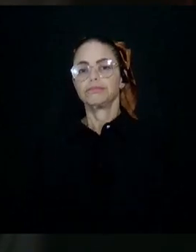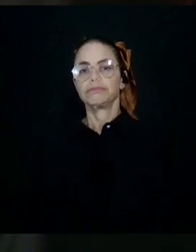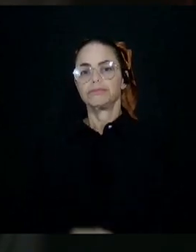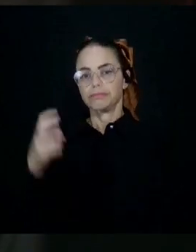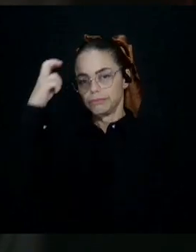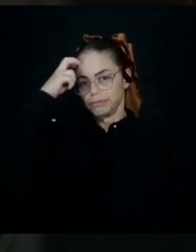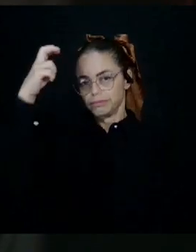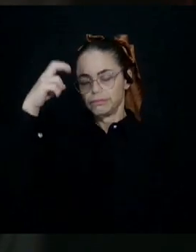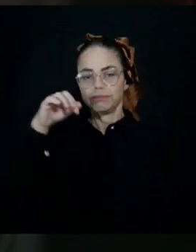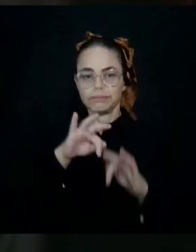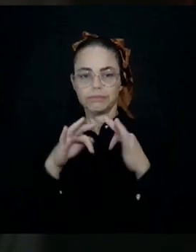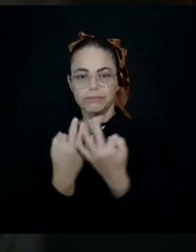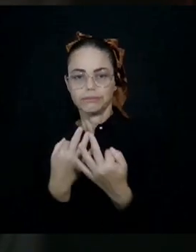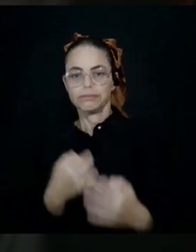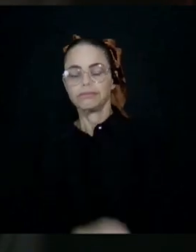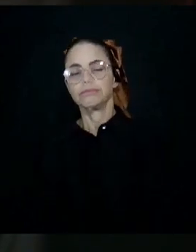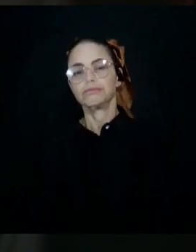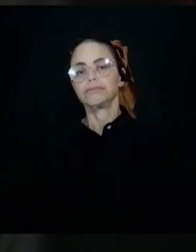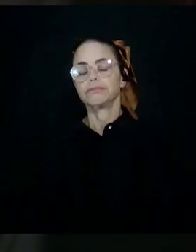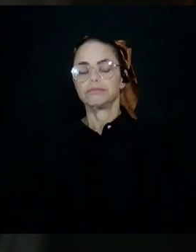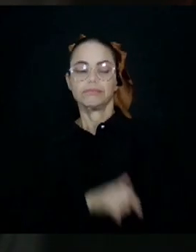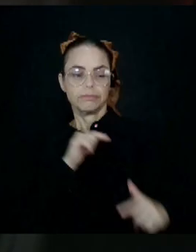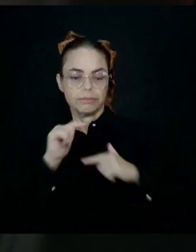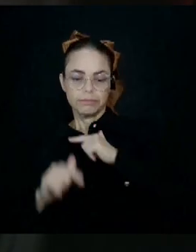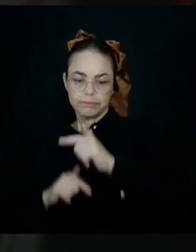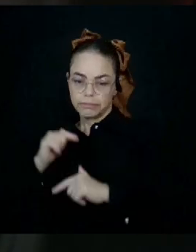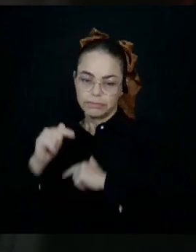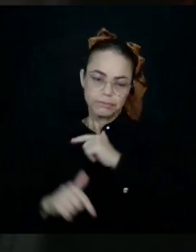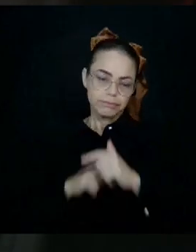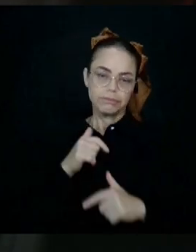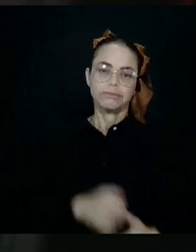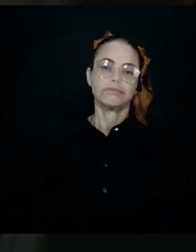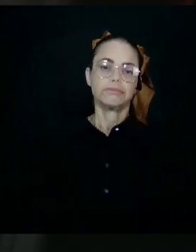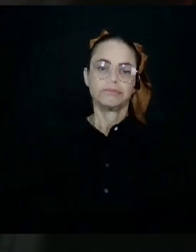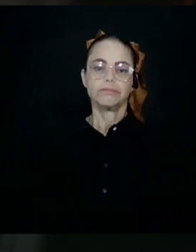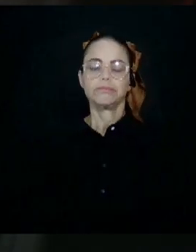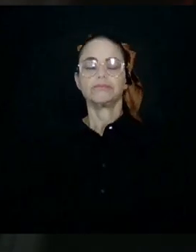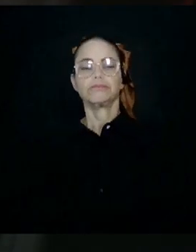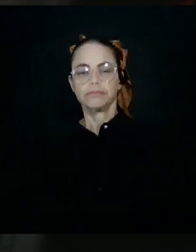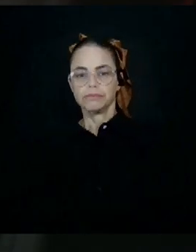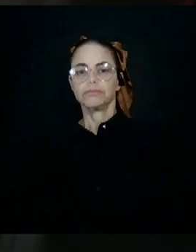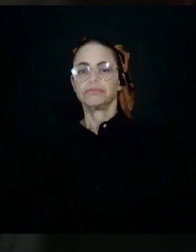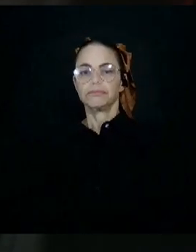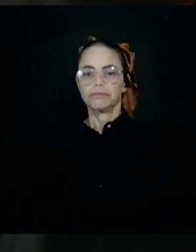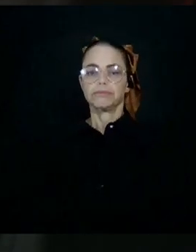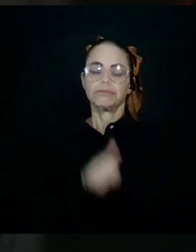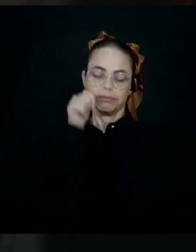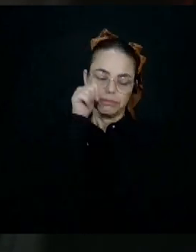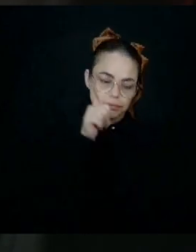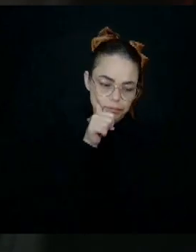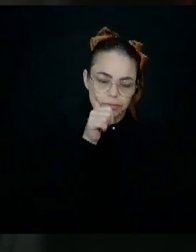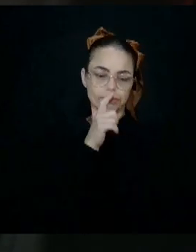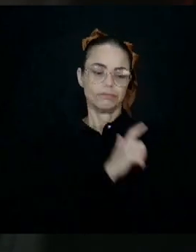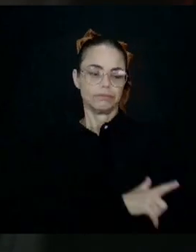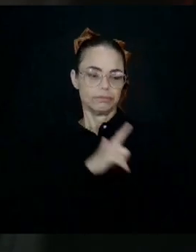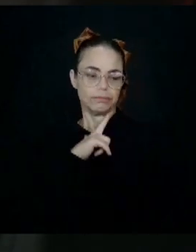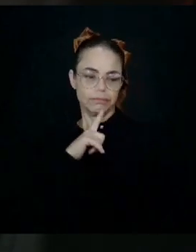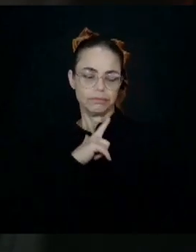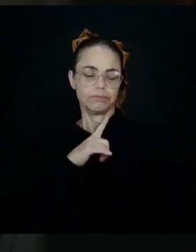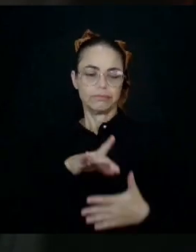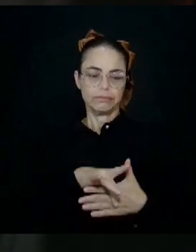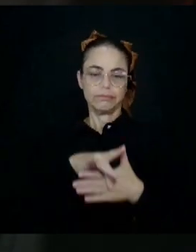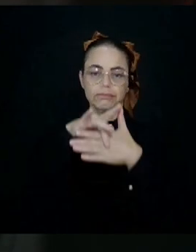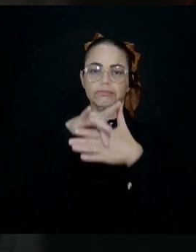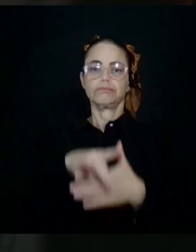gente vem para o mercado de trabalho. Mercado de trabalho, gente, olha, a mulher que tem liderança, eu vou te contar,